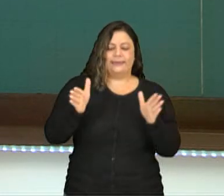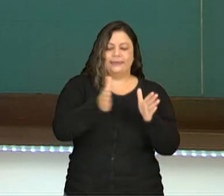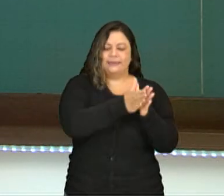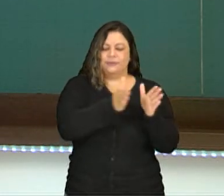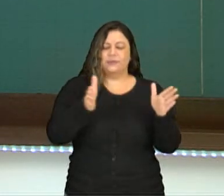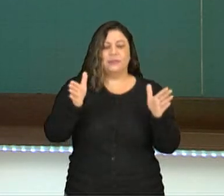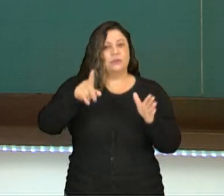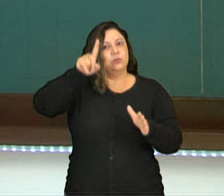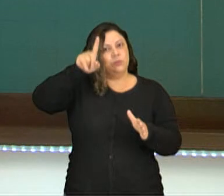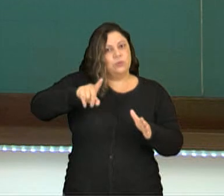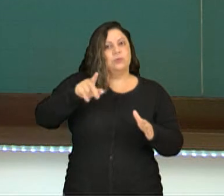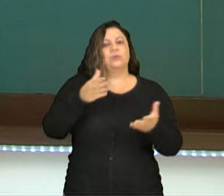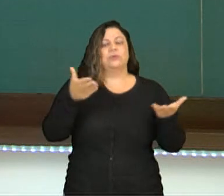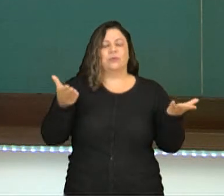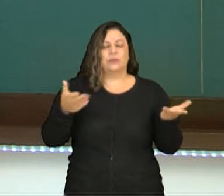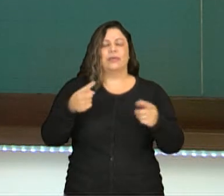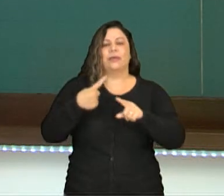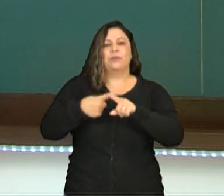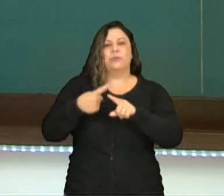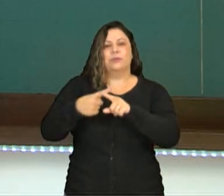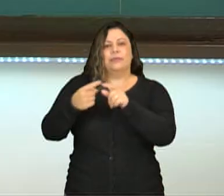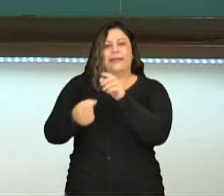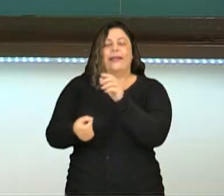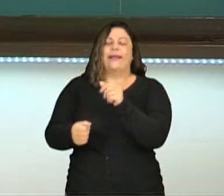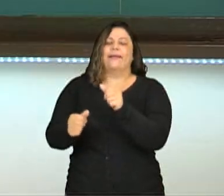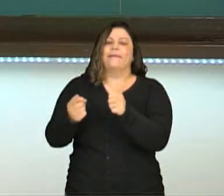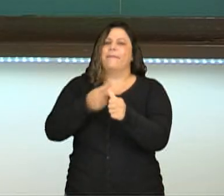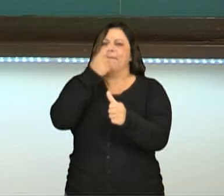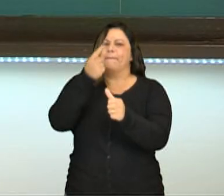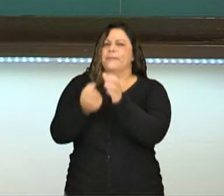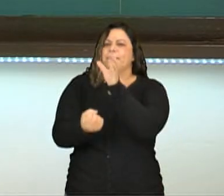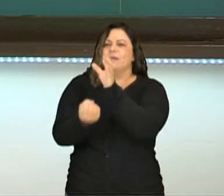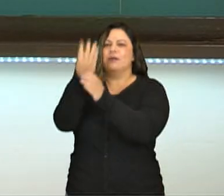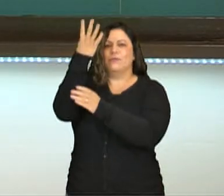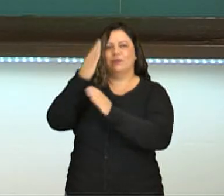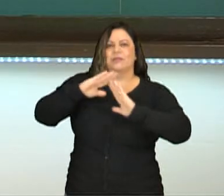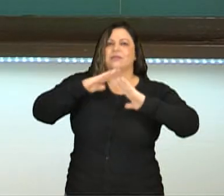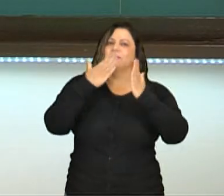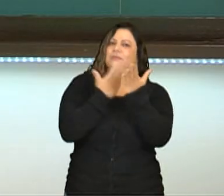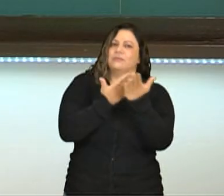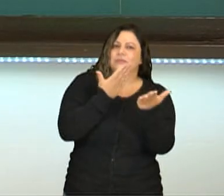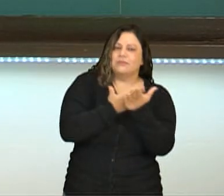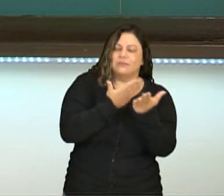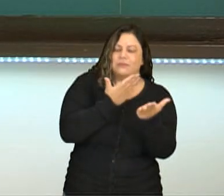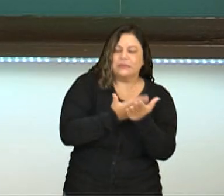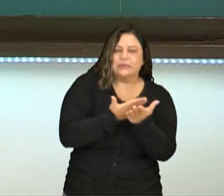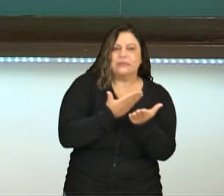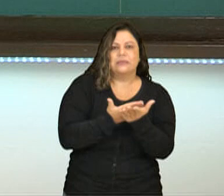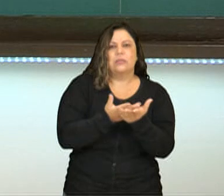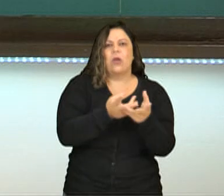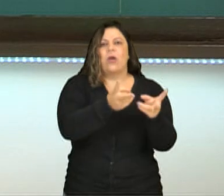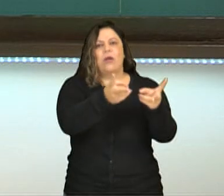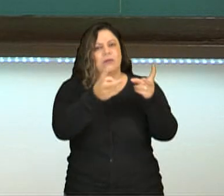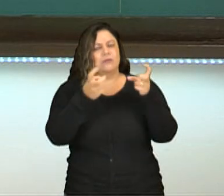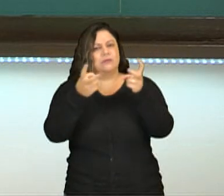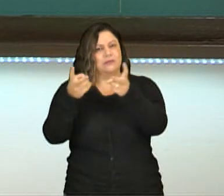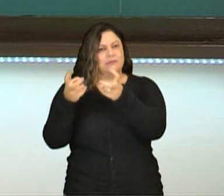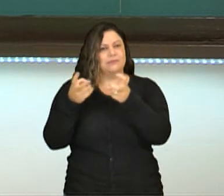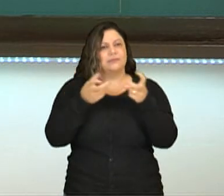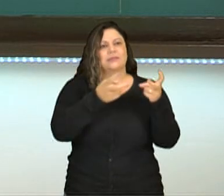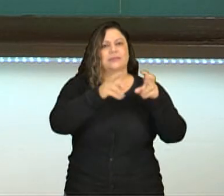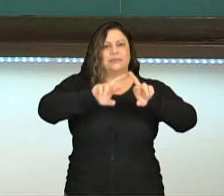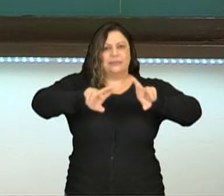assim justamente pela primeira fundação das escolas, de uma forma a perceber